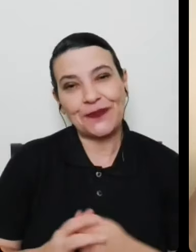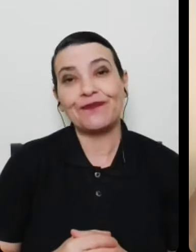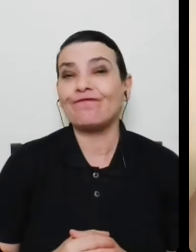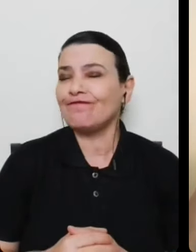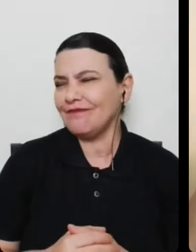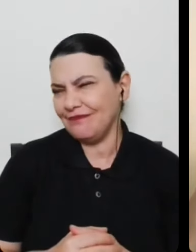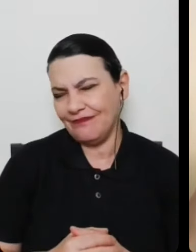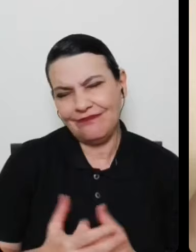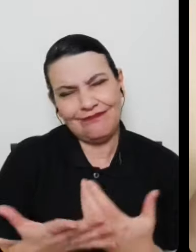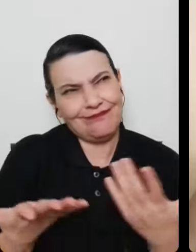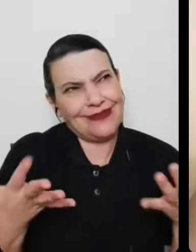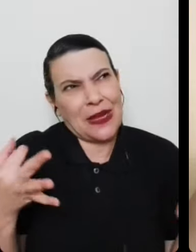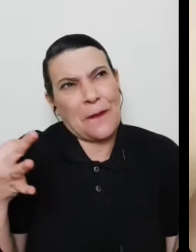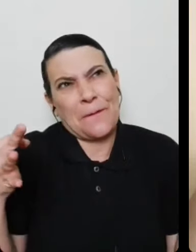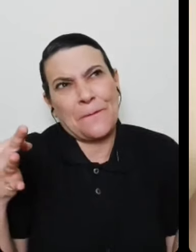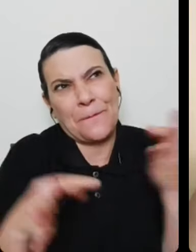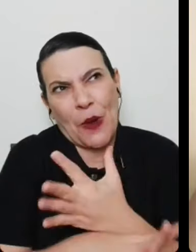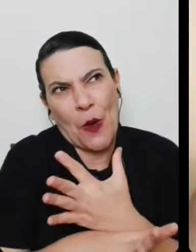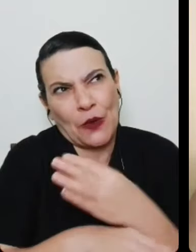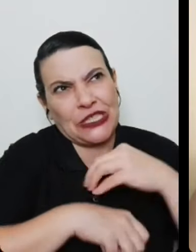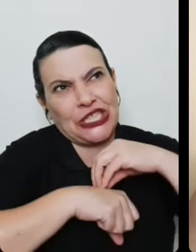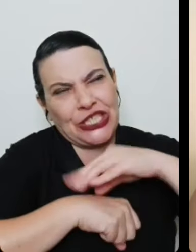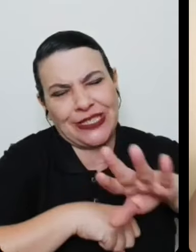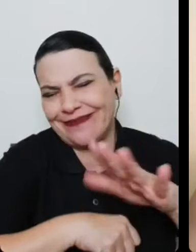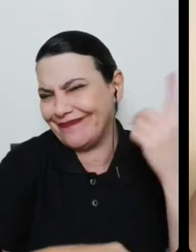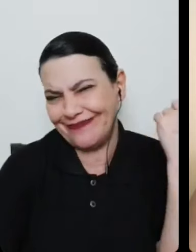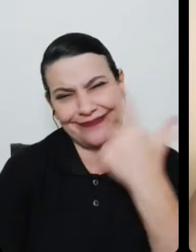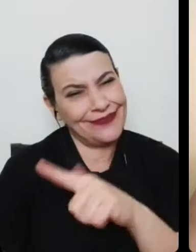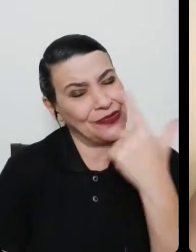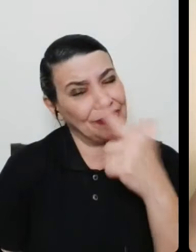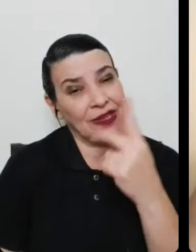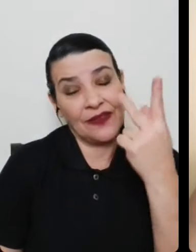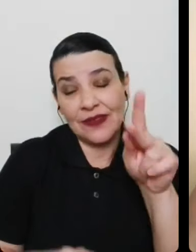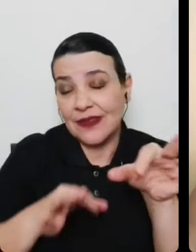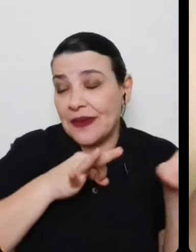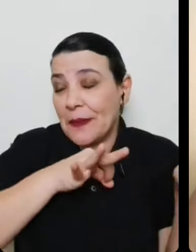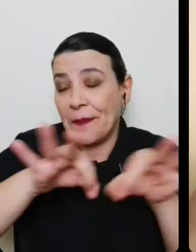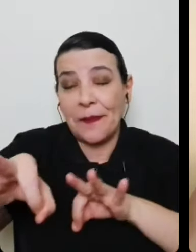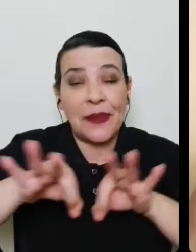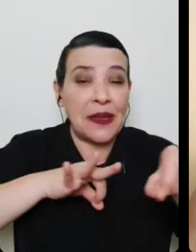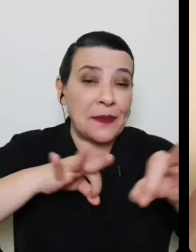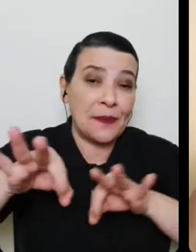tem uma receita, você vai fazer e você vai fazer isso, claro,